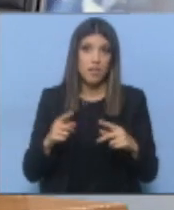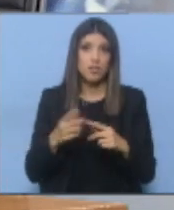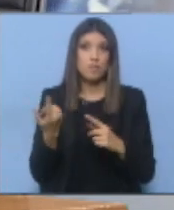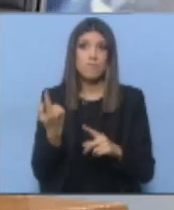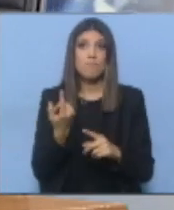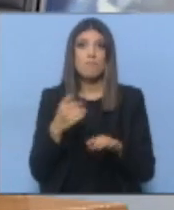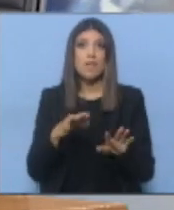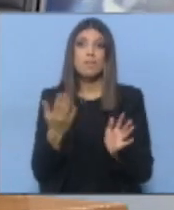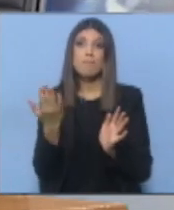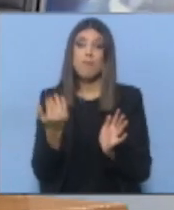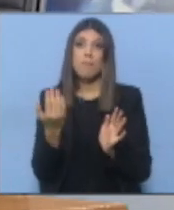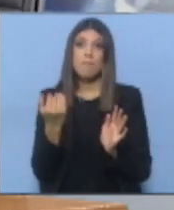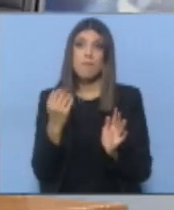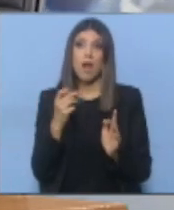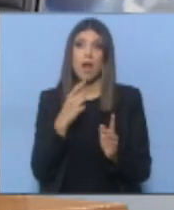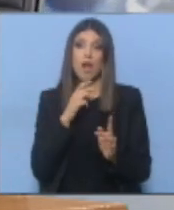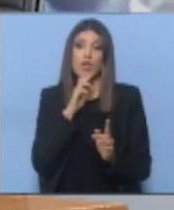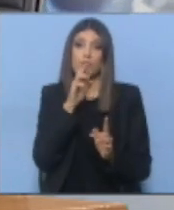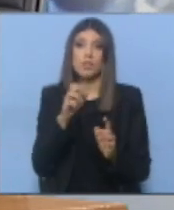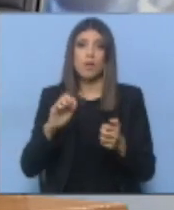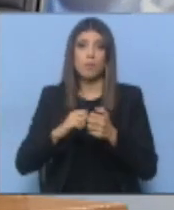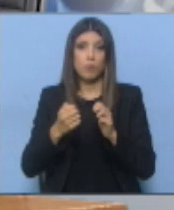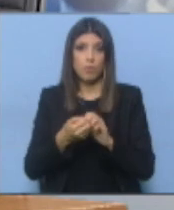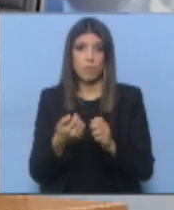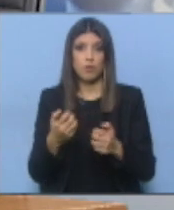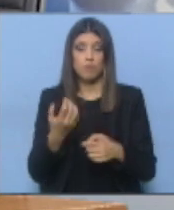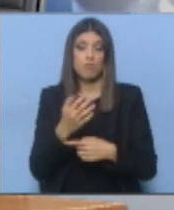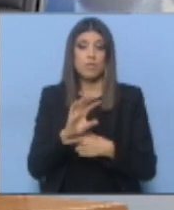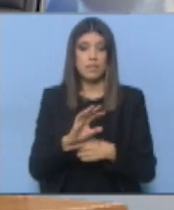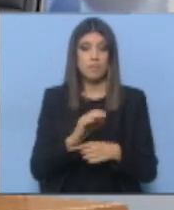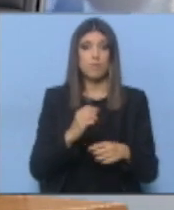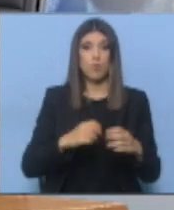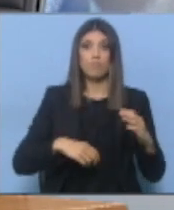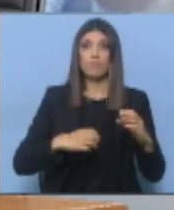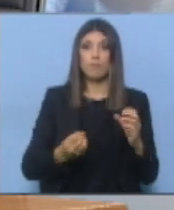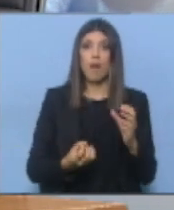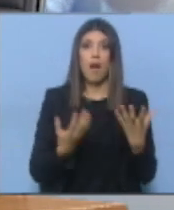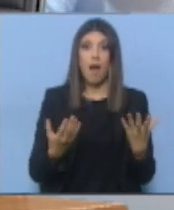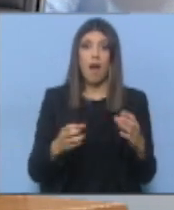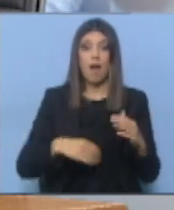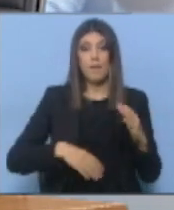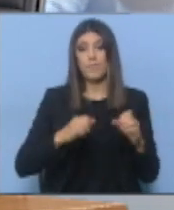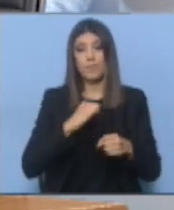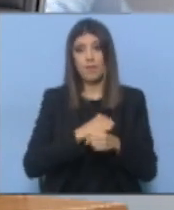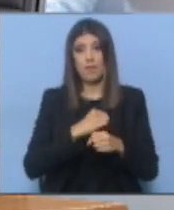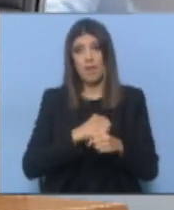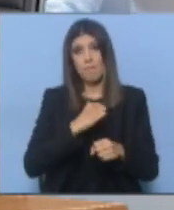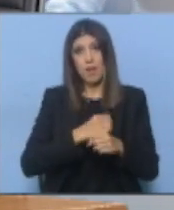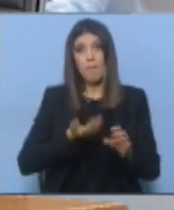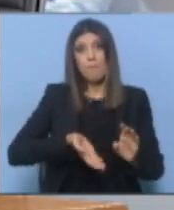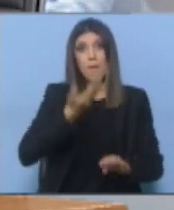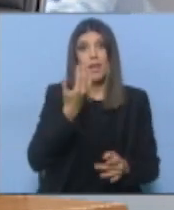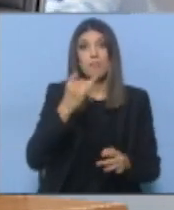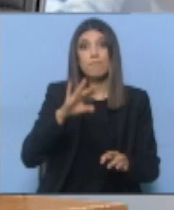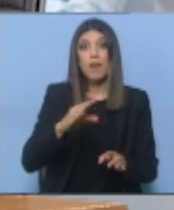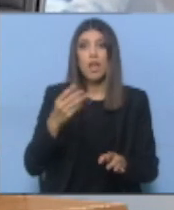dar resposta. Por um lado, de facto, criou-se muito mais emprego, no entanto, ainda há uma percentagem grande que são pobres